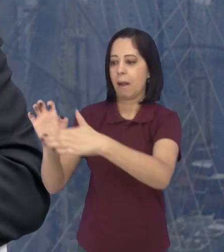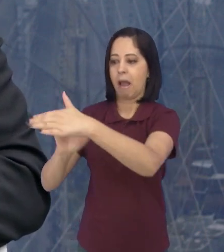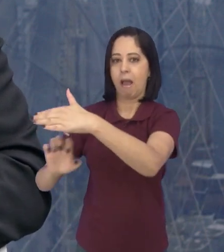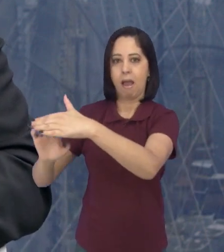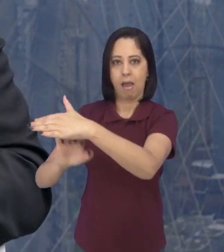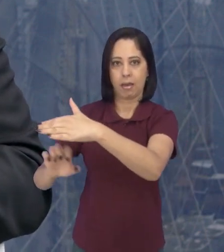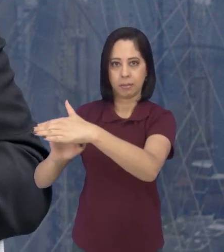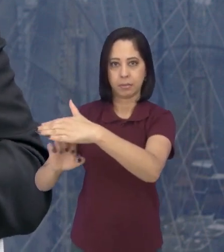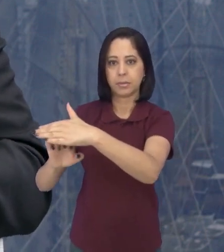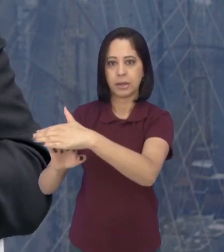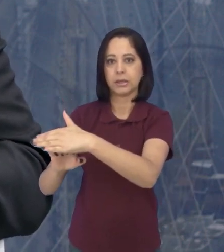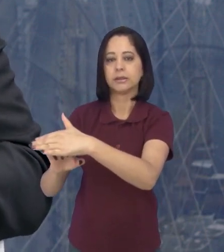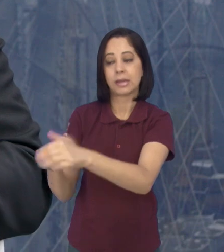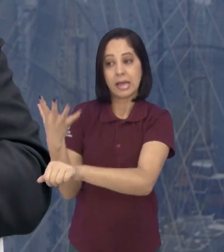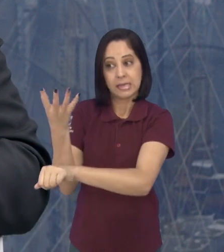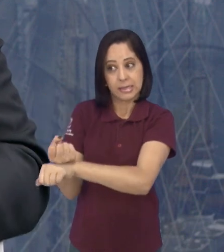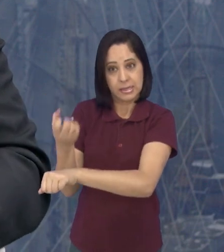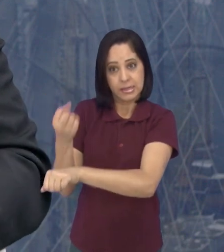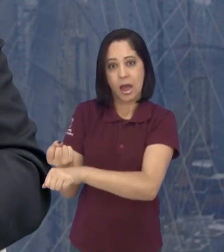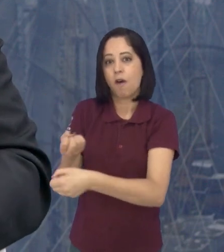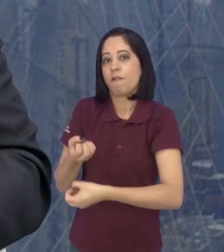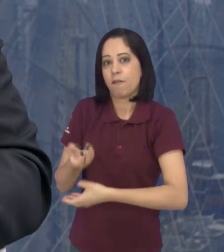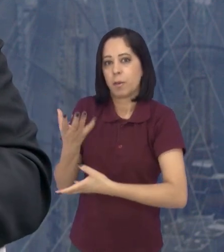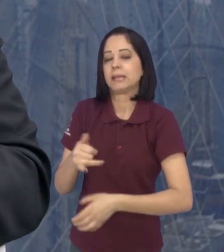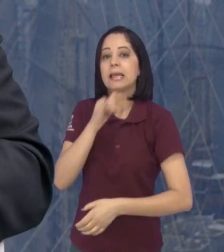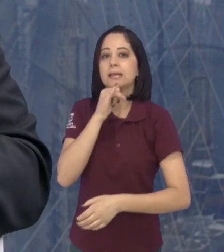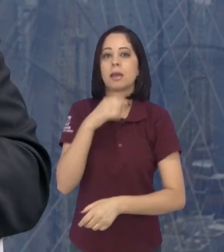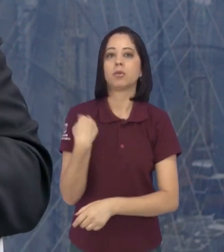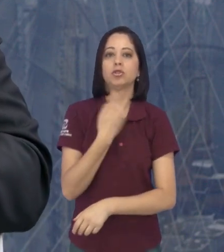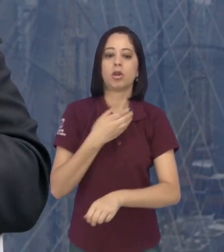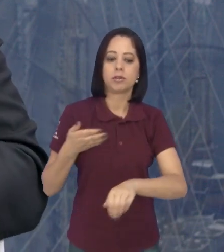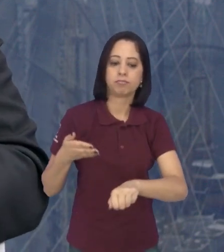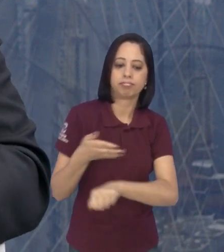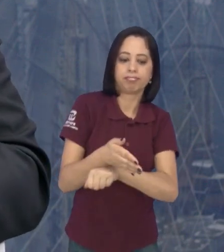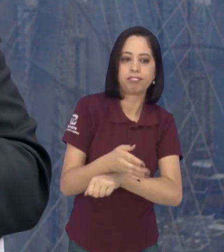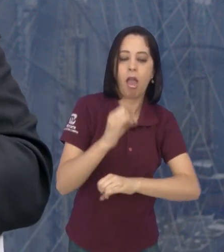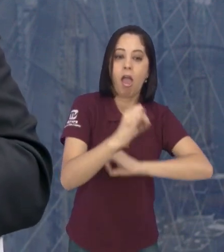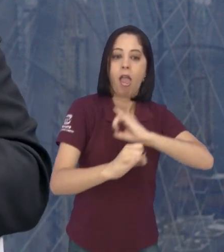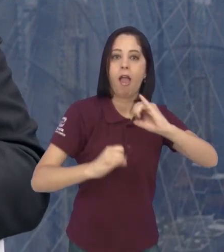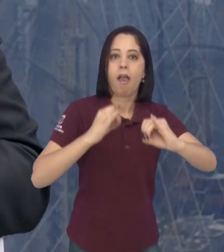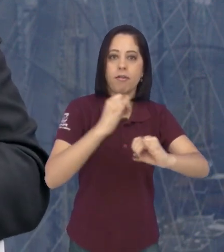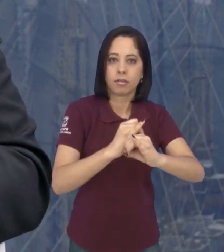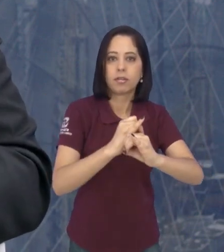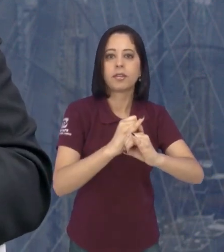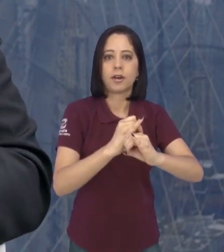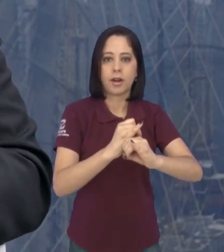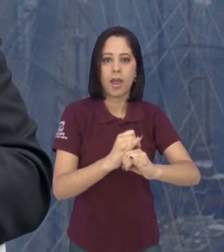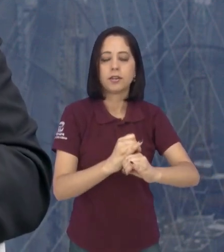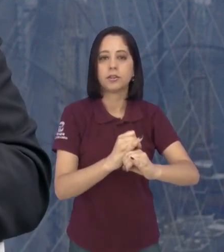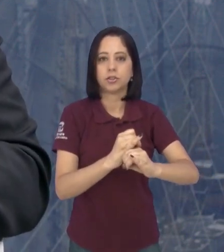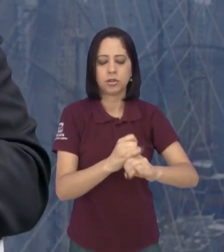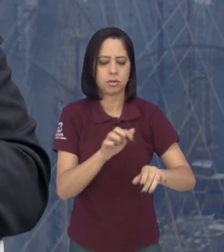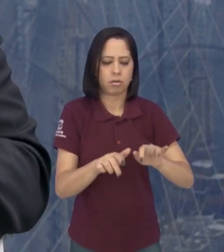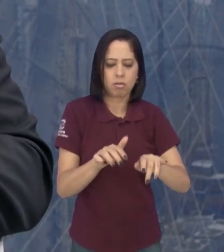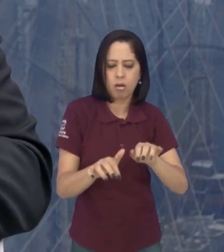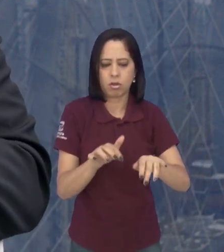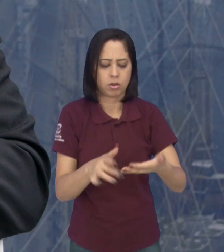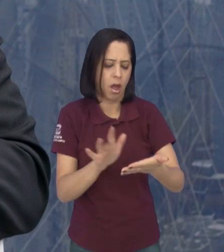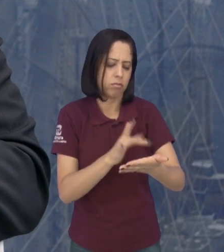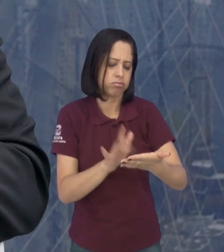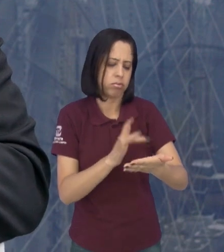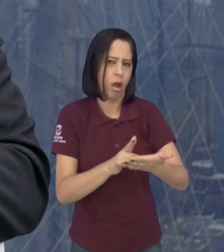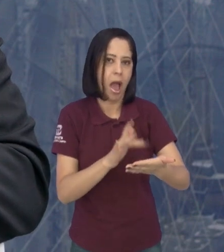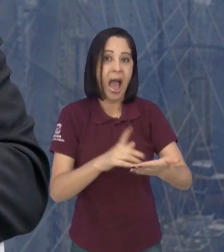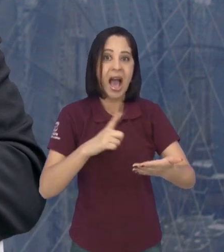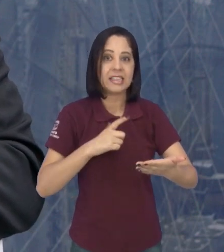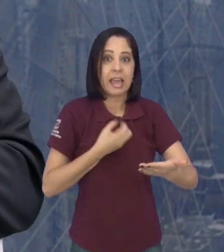tá? Uhum. Então, quando nós entramos na internet, desde o momento que nós entramos na internet, existe uma série